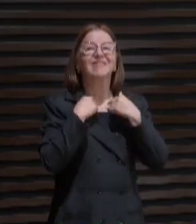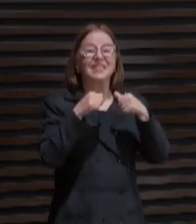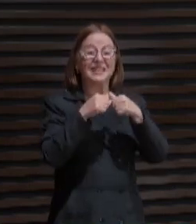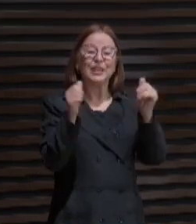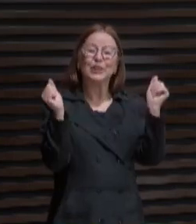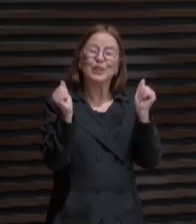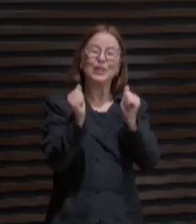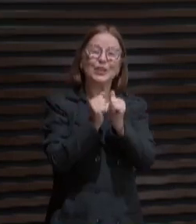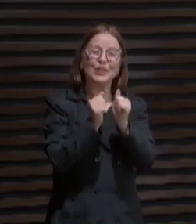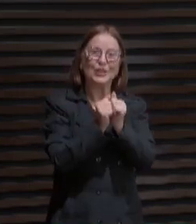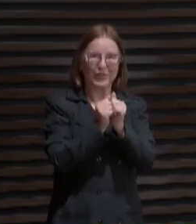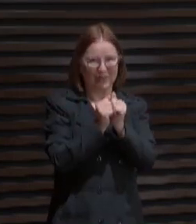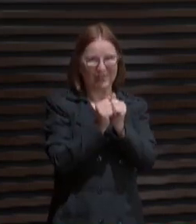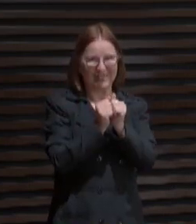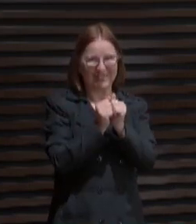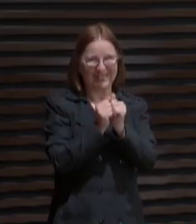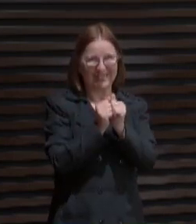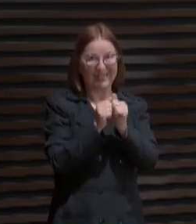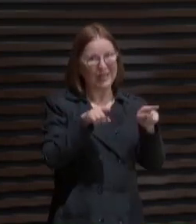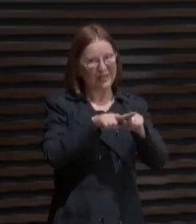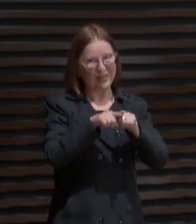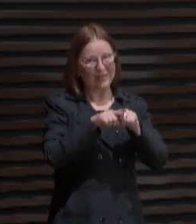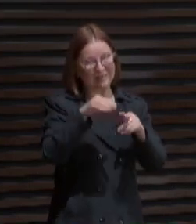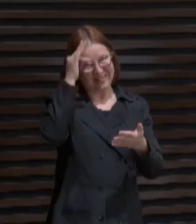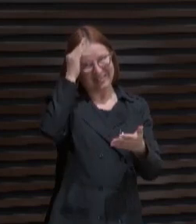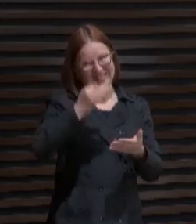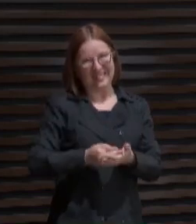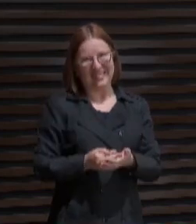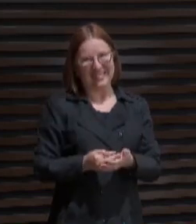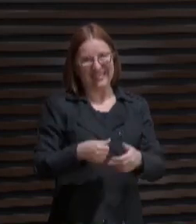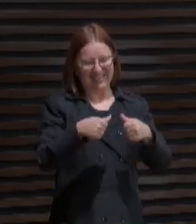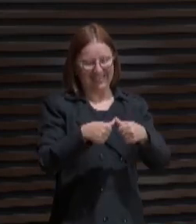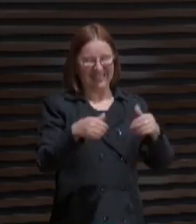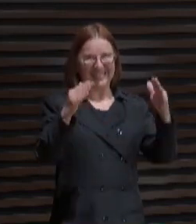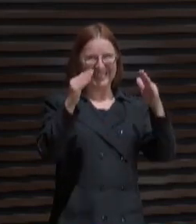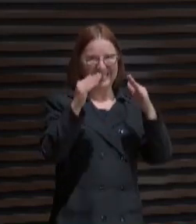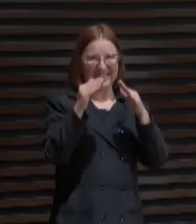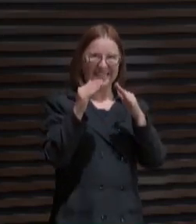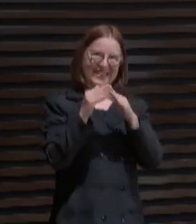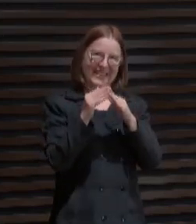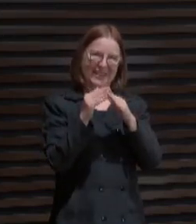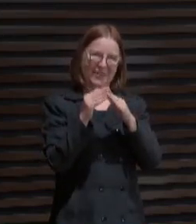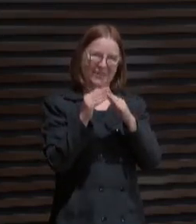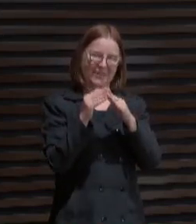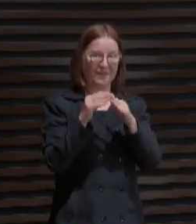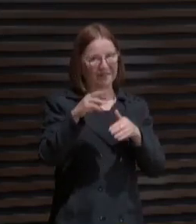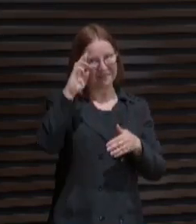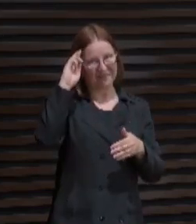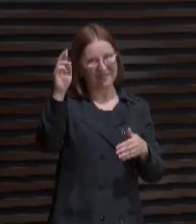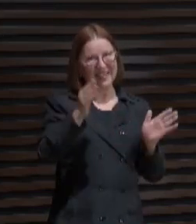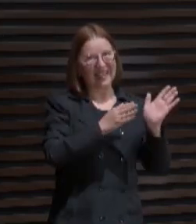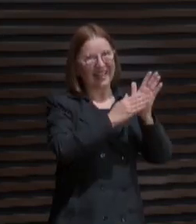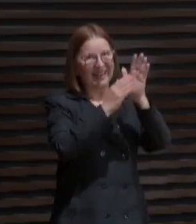de estar em comunhão com os irmãos, de estar na casa do Senhor e louvar o